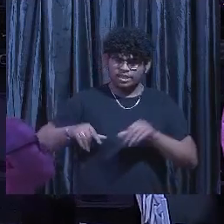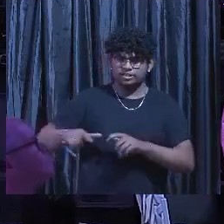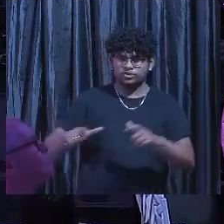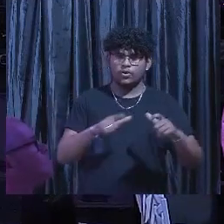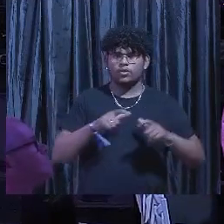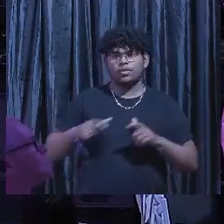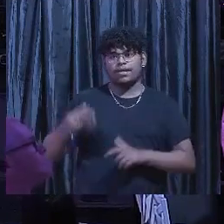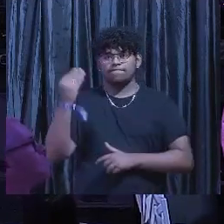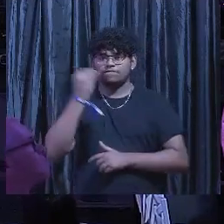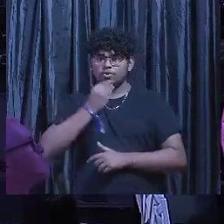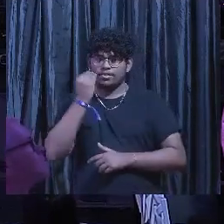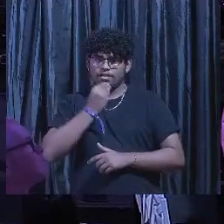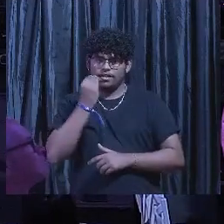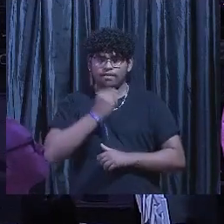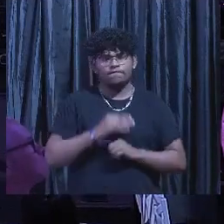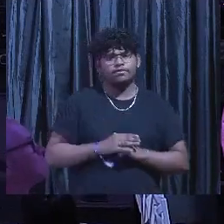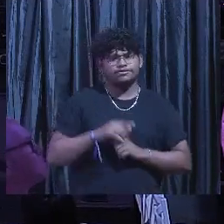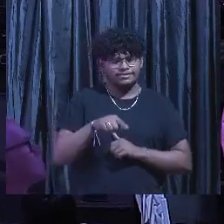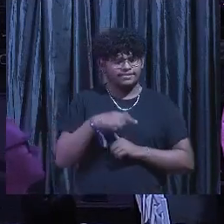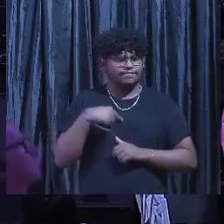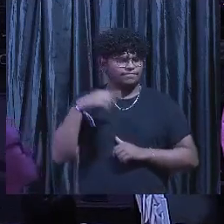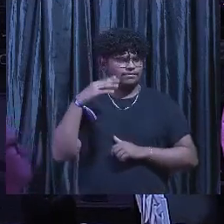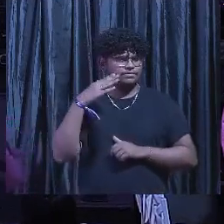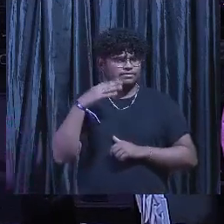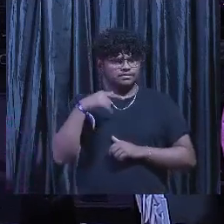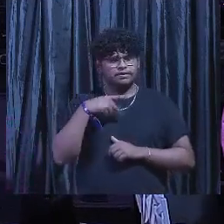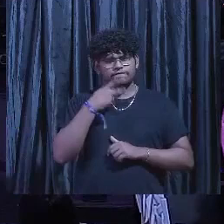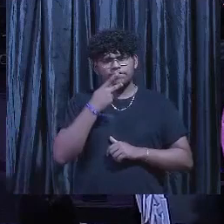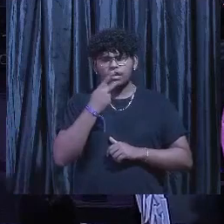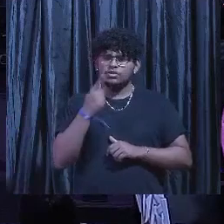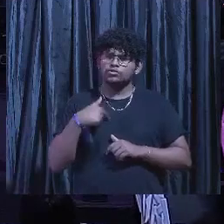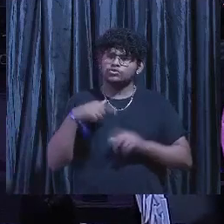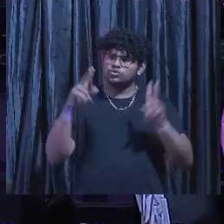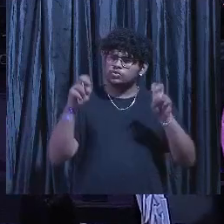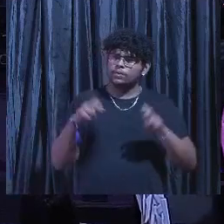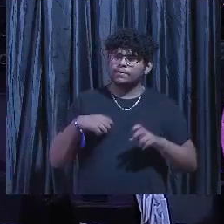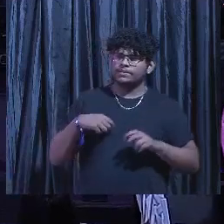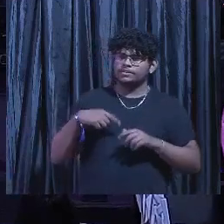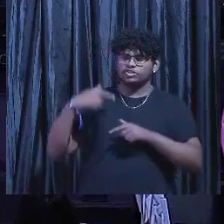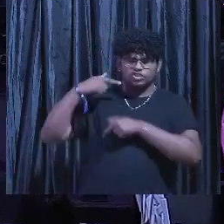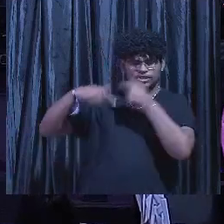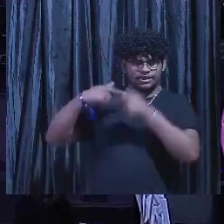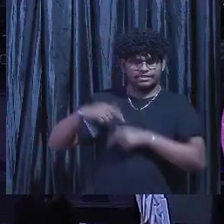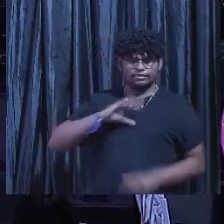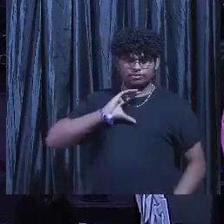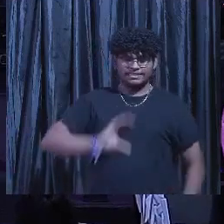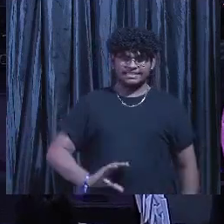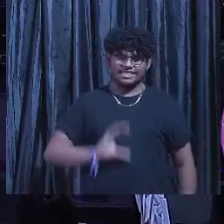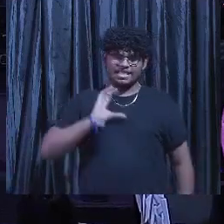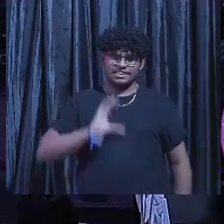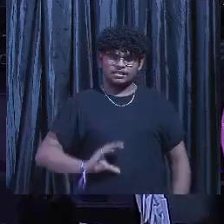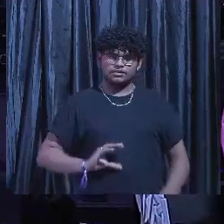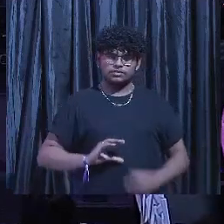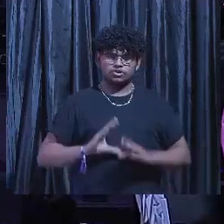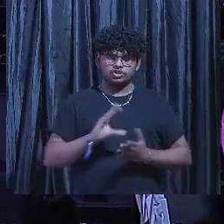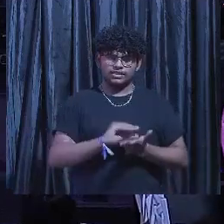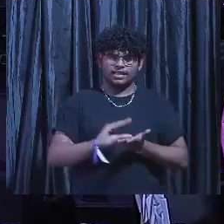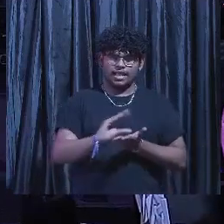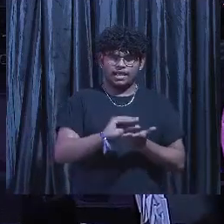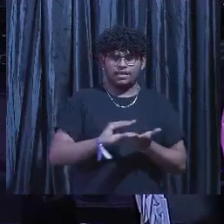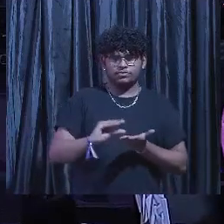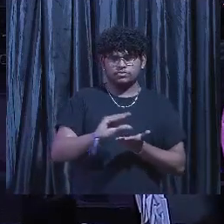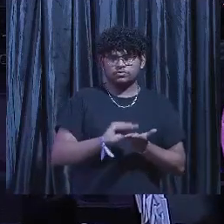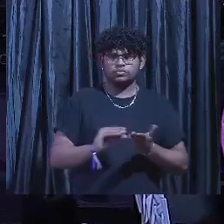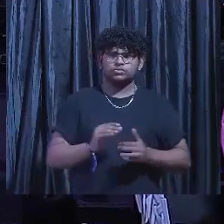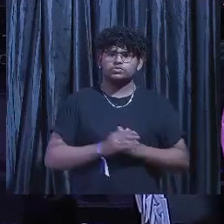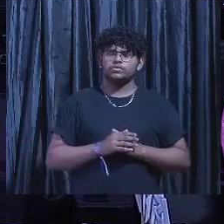mencionou também um pouco geração cidadã de dados, mas você consegue trazer um pouco mais concretamente como é que vocês fizeram isso, né? Tem até a própria história